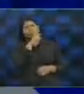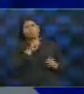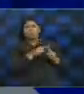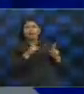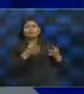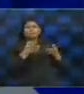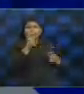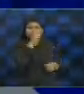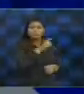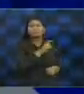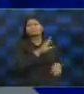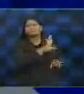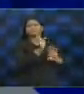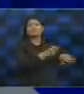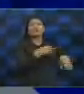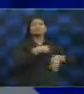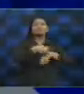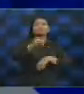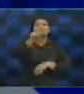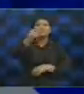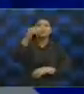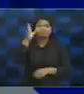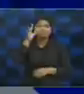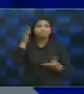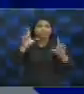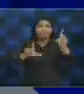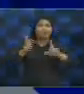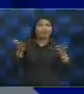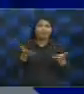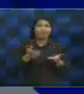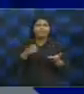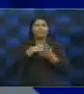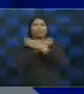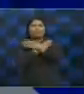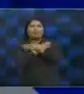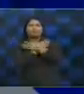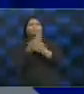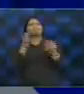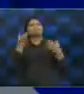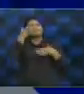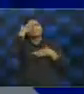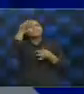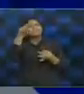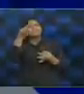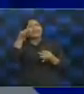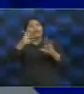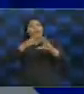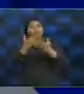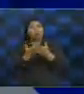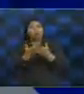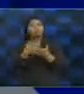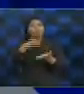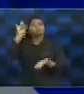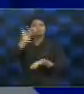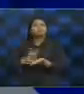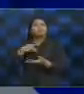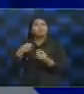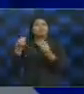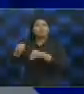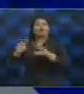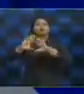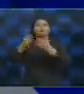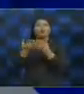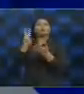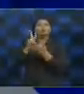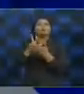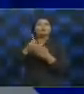falar para você que me ouve, você que está em casa, talvez até desempregado, com esperanças. A escola existe e vou colocar na minha página do Face belas escolas que